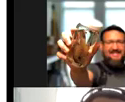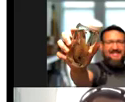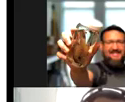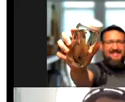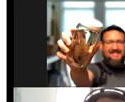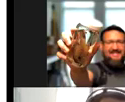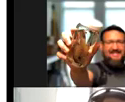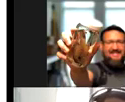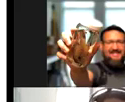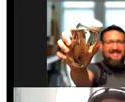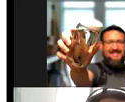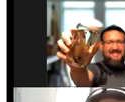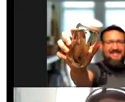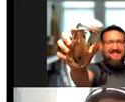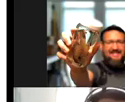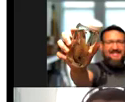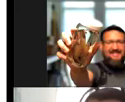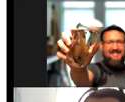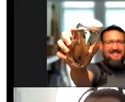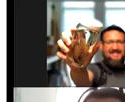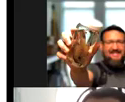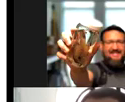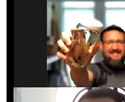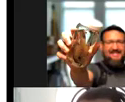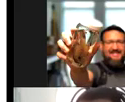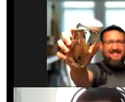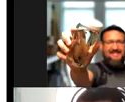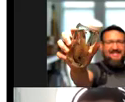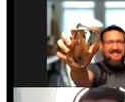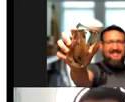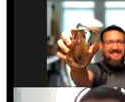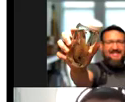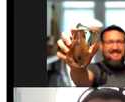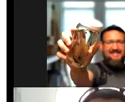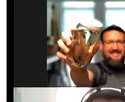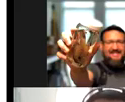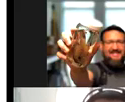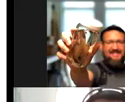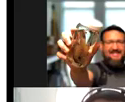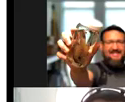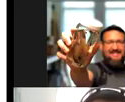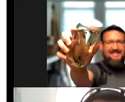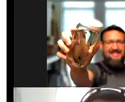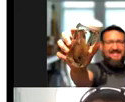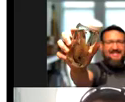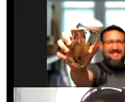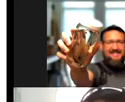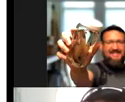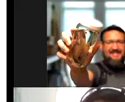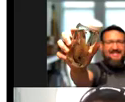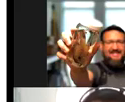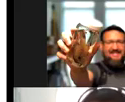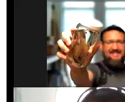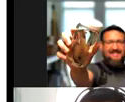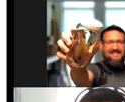também, muitos dos trabalhos eles são focados nos dados, nos problemas que a gente tem com os dados, né? Então, como os nossos modelos, como